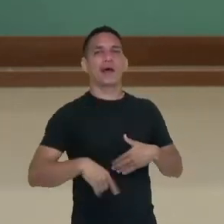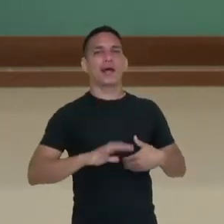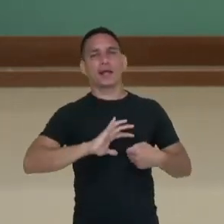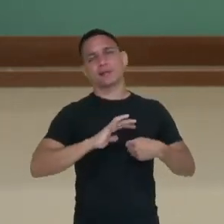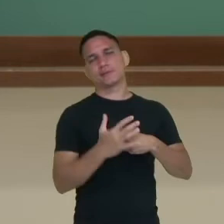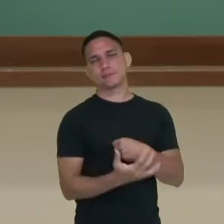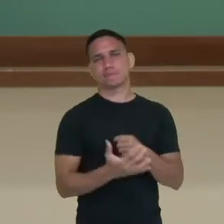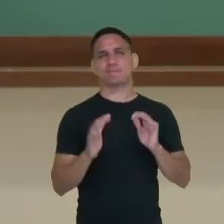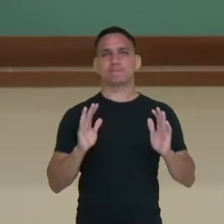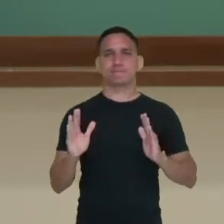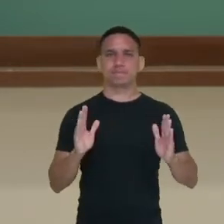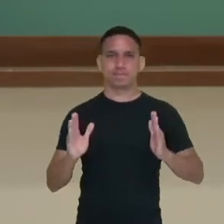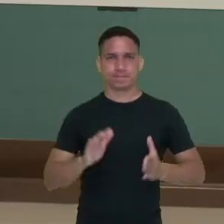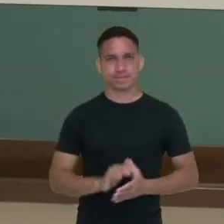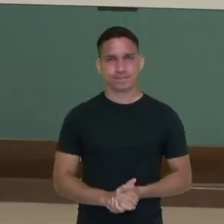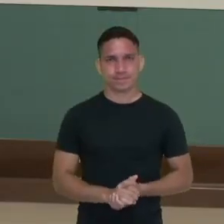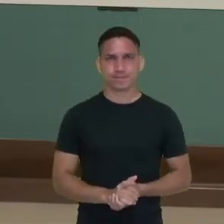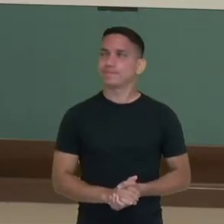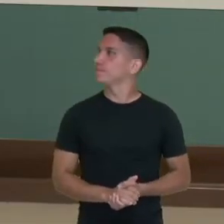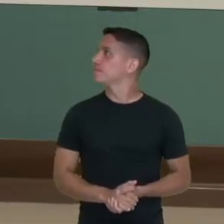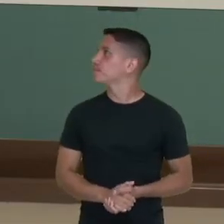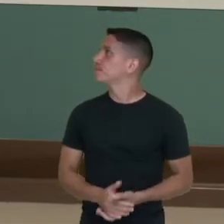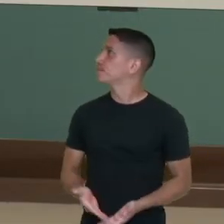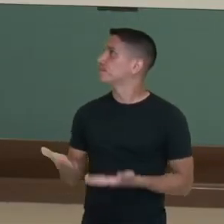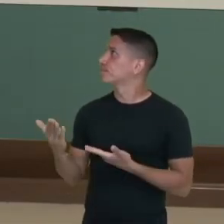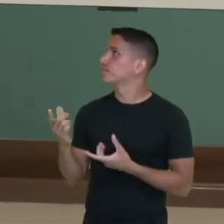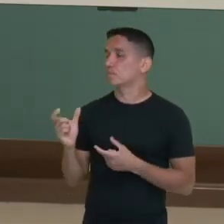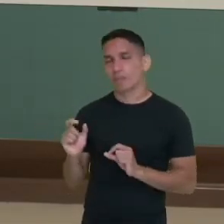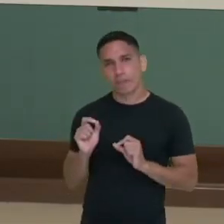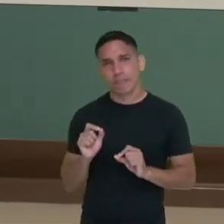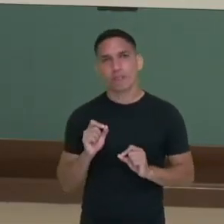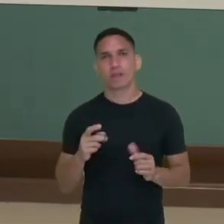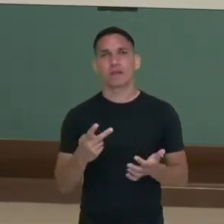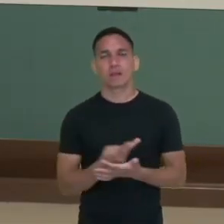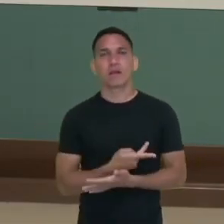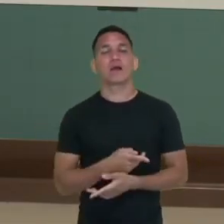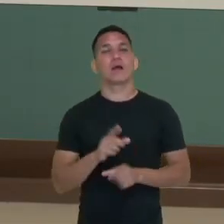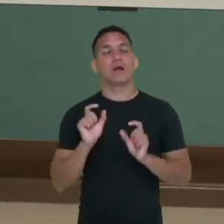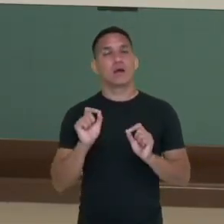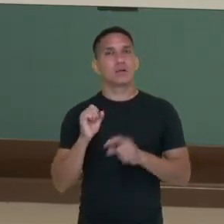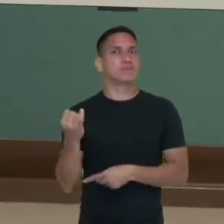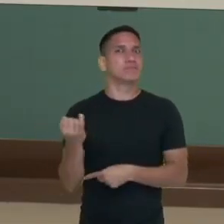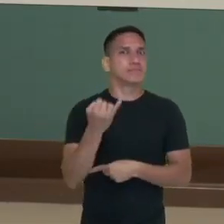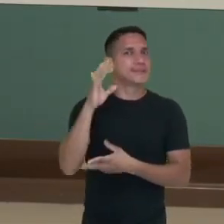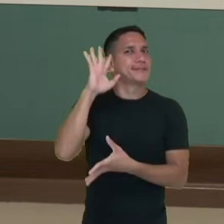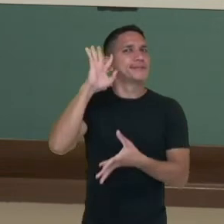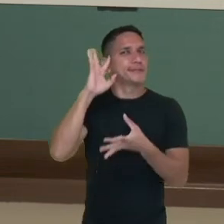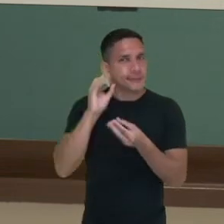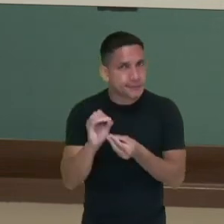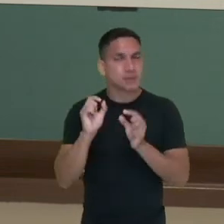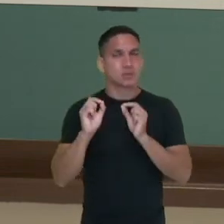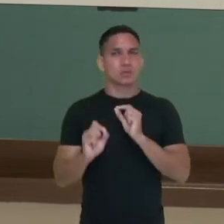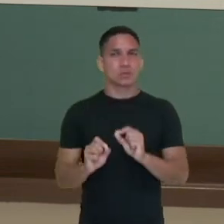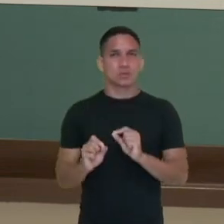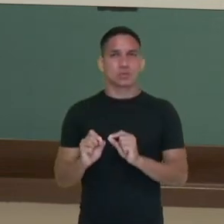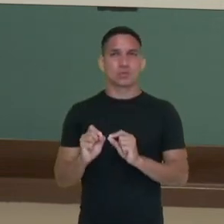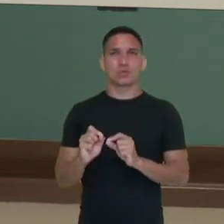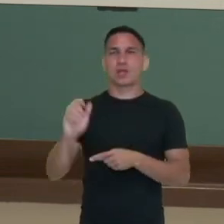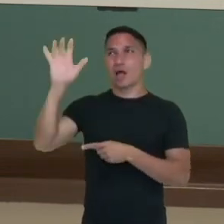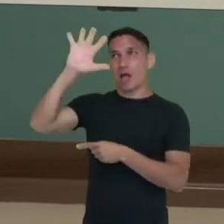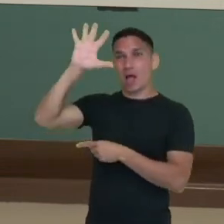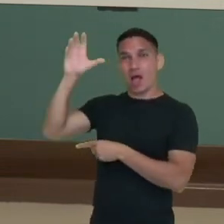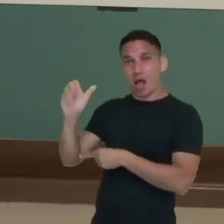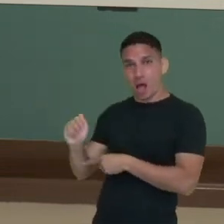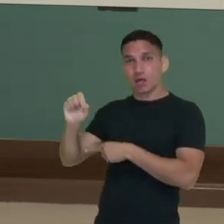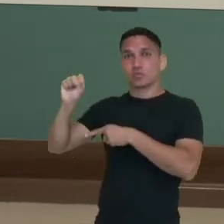de coronavírus, tá bom? Muito bem. É importante também saber que a África do Sul, Egito